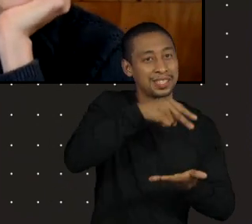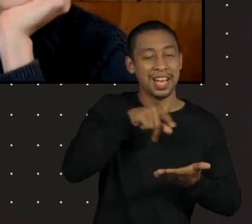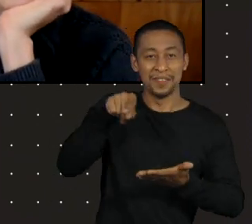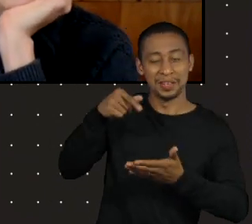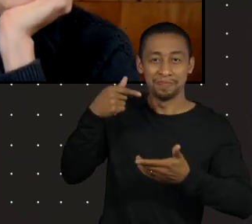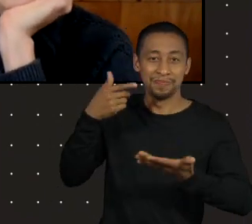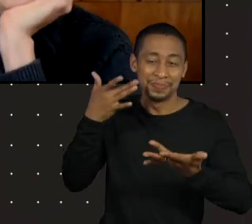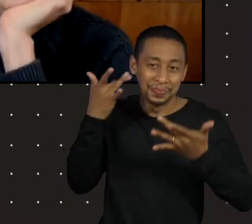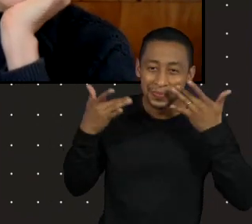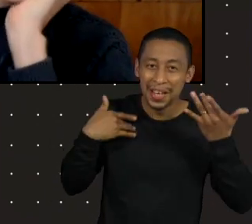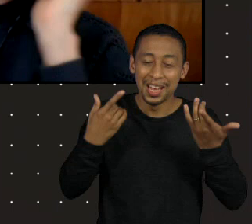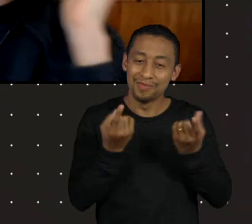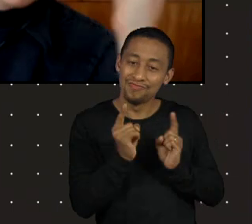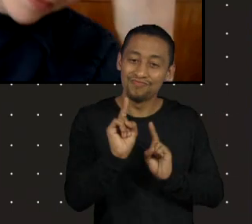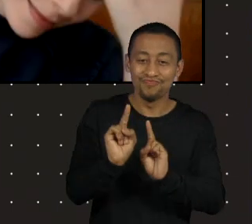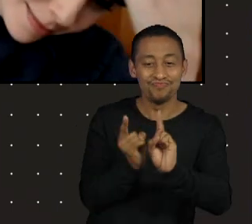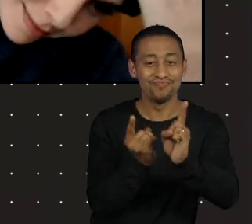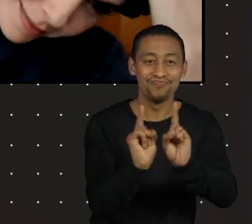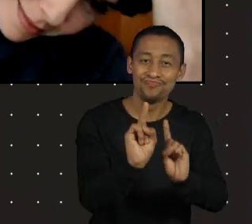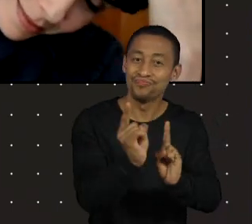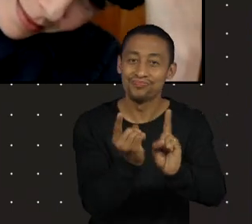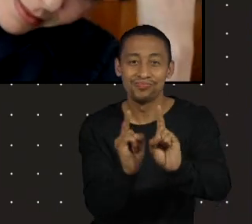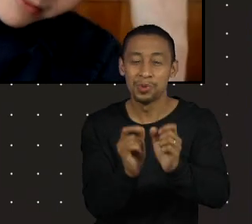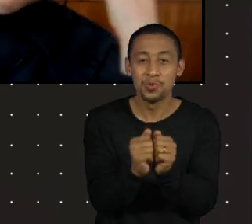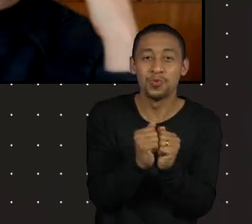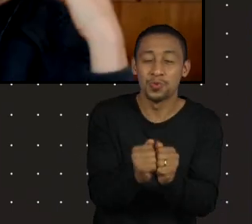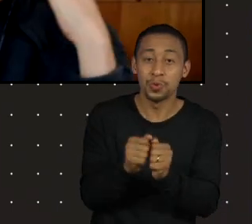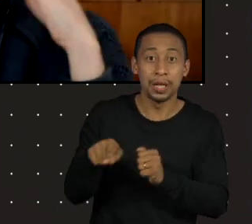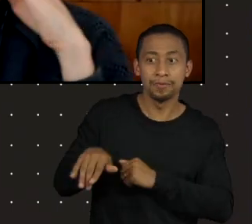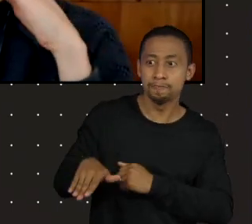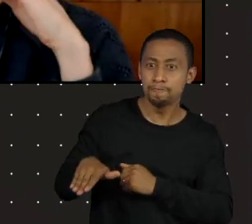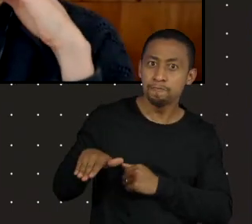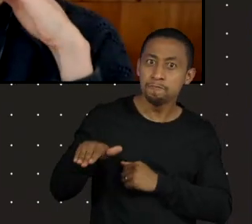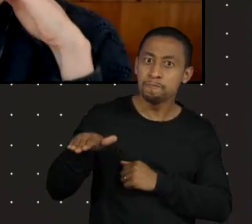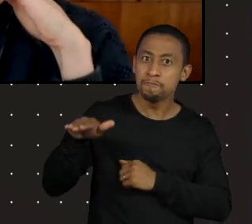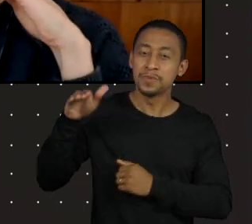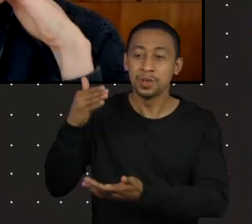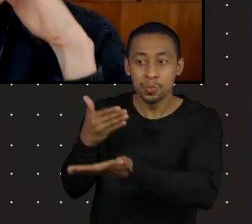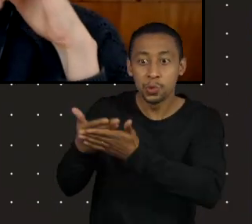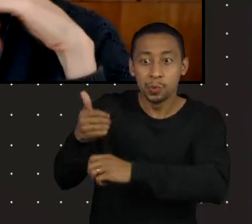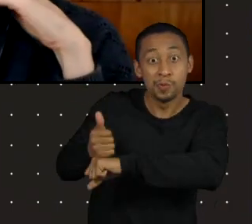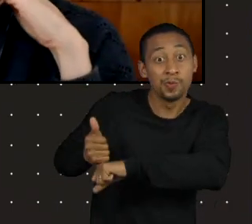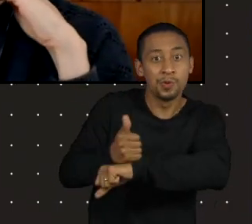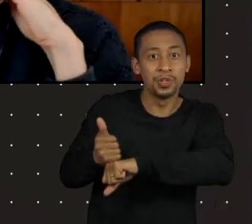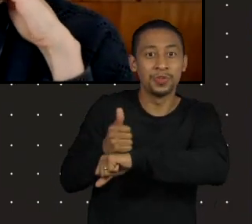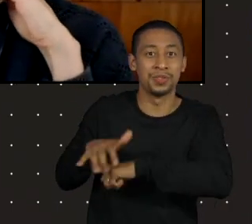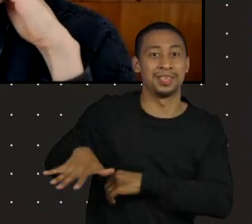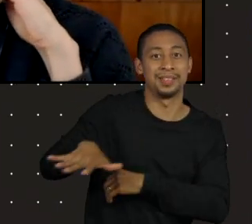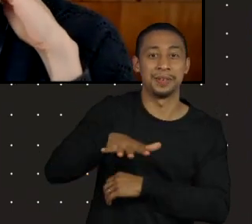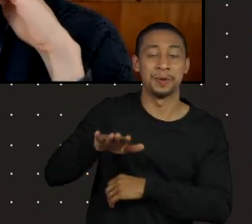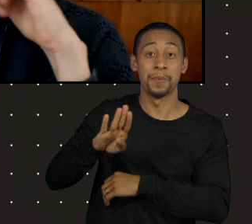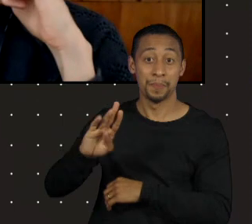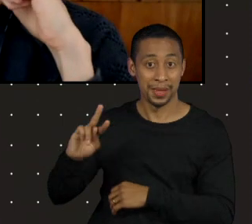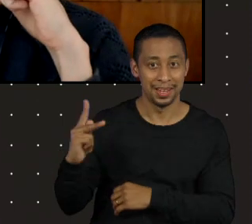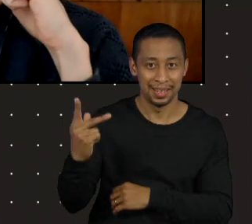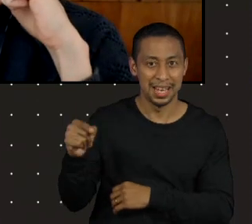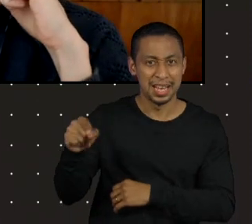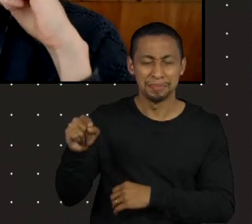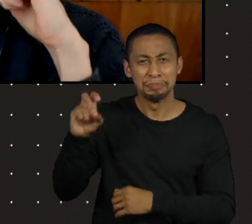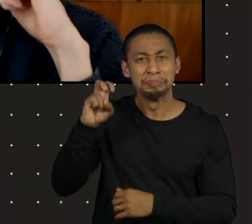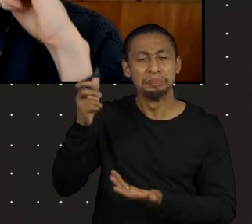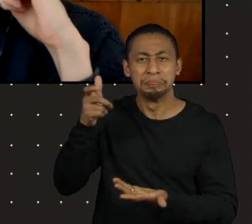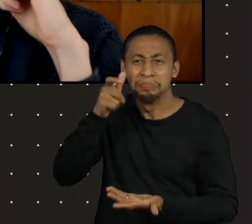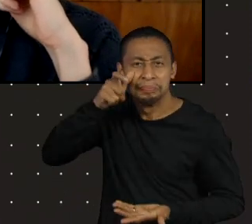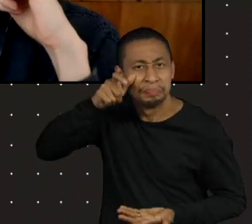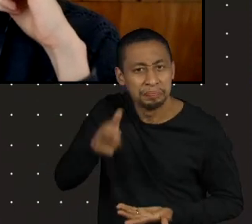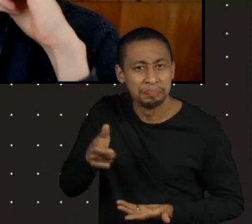sempre acompanhava uma outra, e logo ela foi crescendo e começou a trabalhar profissionalmente em Belo Horizonte, sempre muito